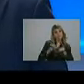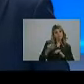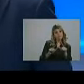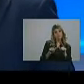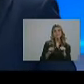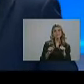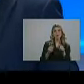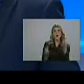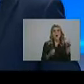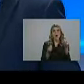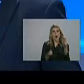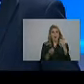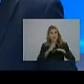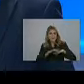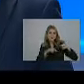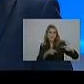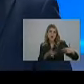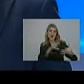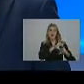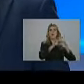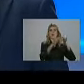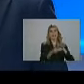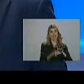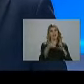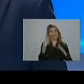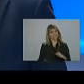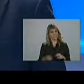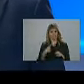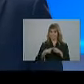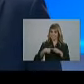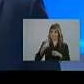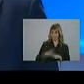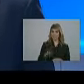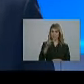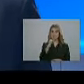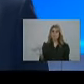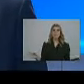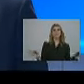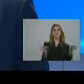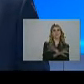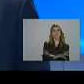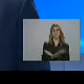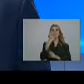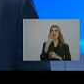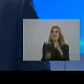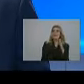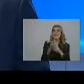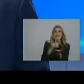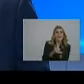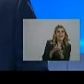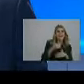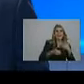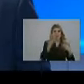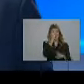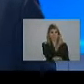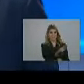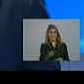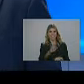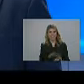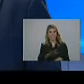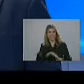a forma de fazer Olimpíadas e deixando a cidade pronta para um novo ciclo de investimentos, para colocar todas as crianças em horário